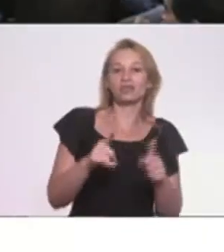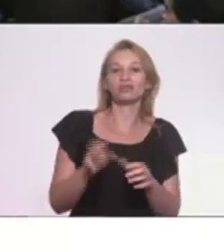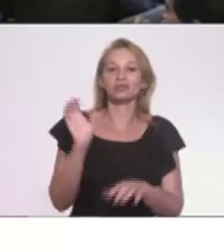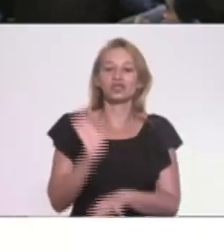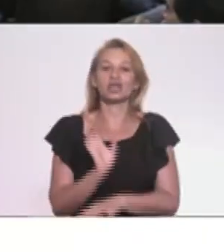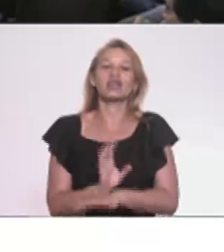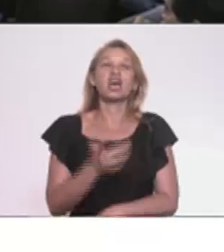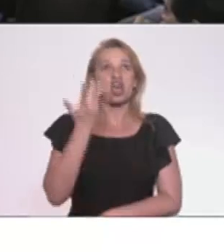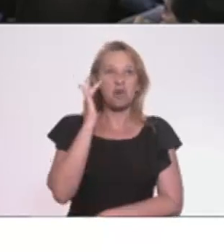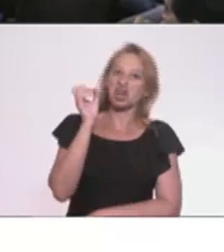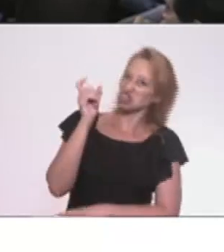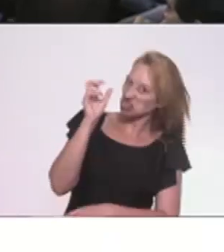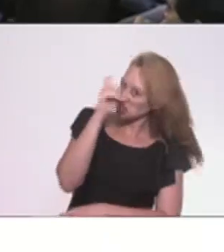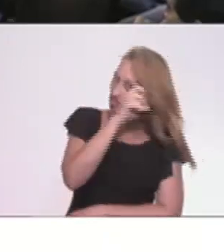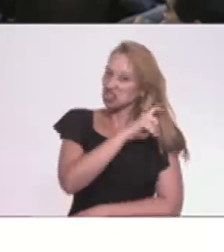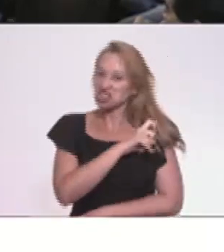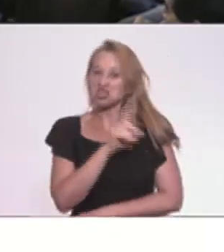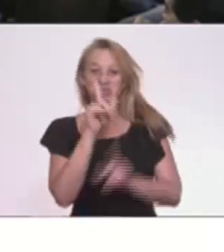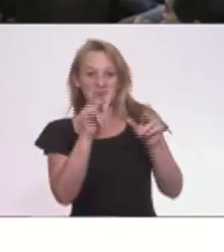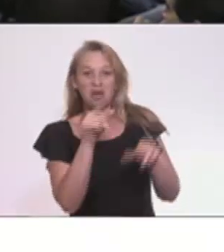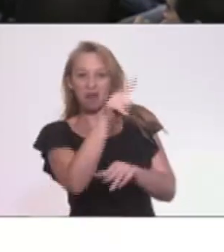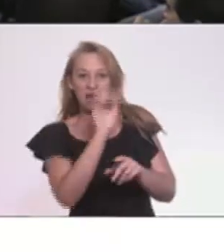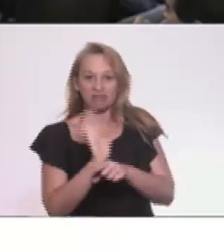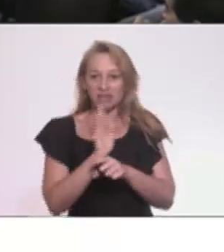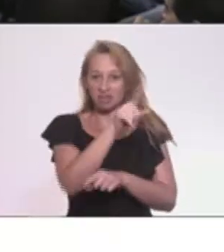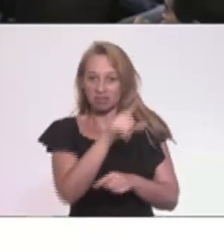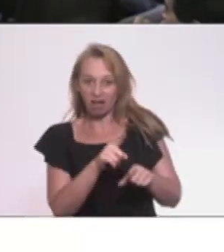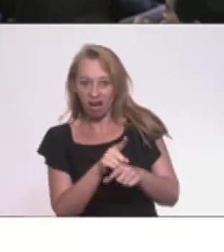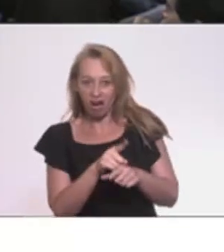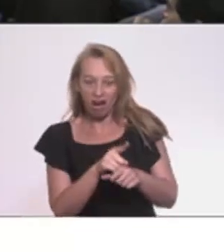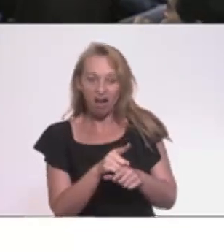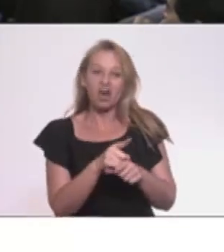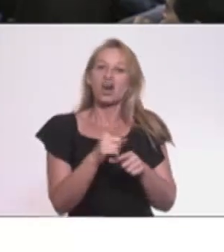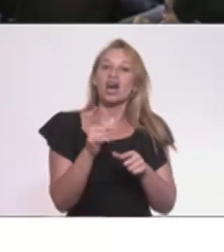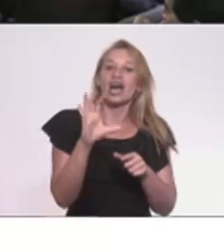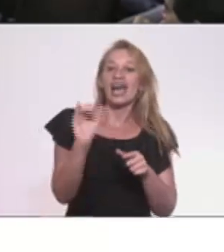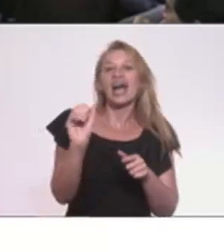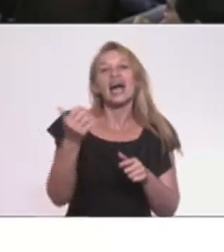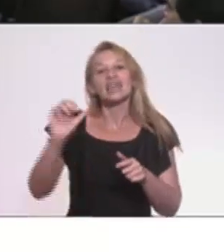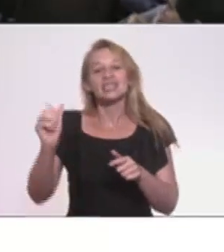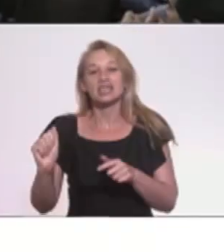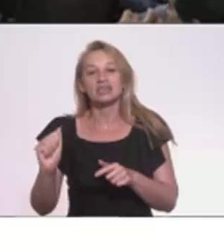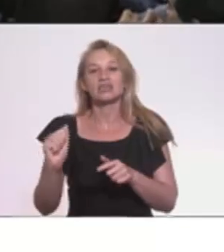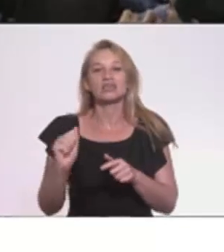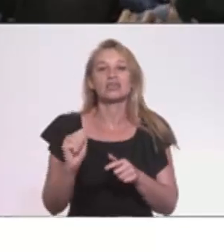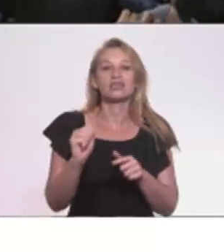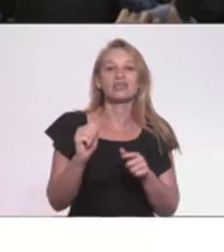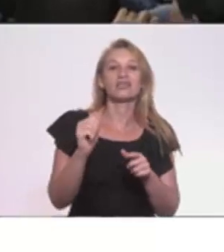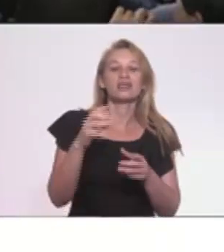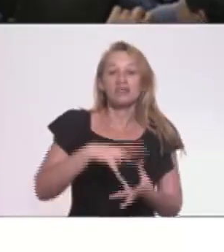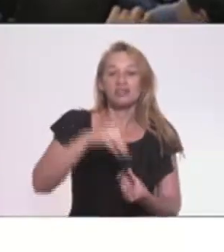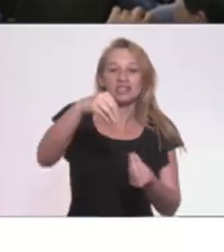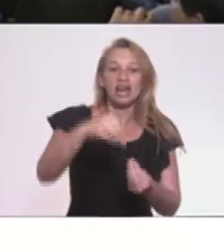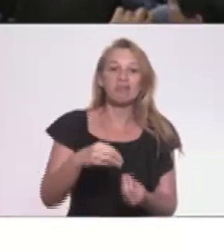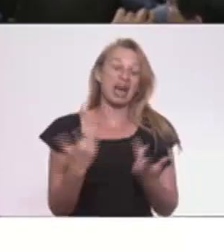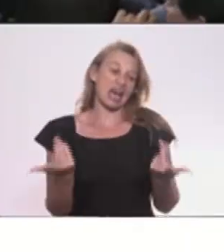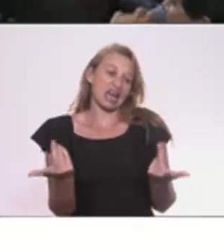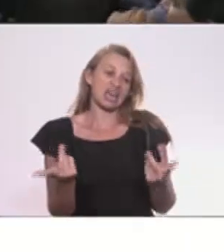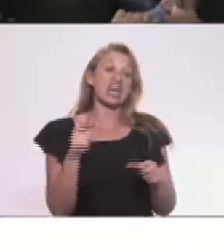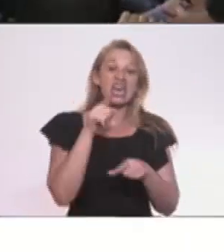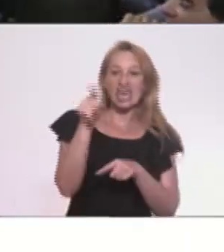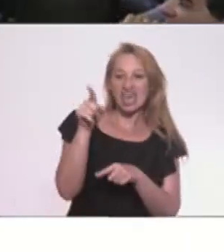de caça-fantasma. Teria que ter muitas A gente aproveita armas. que o presidente da República é a favor do armamento, né,